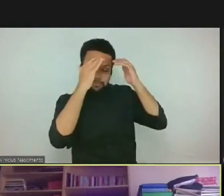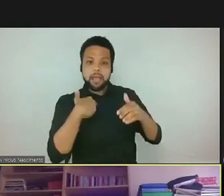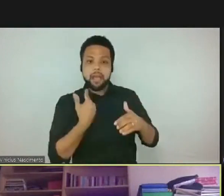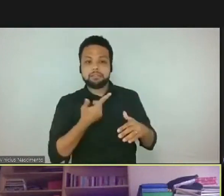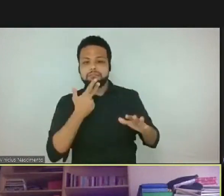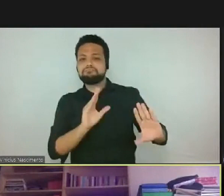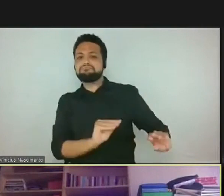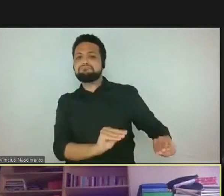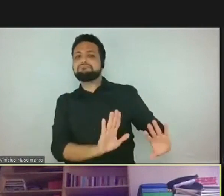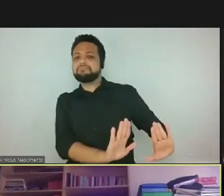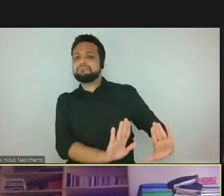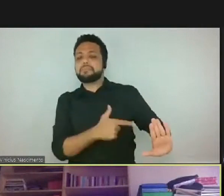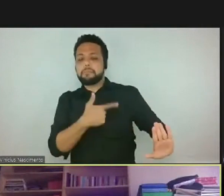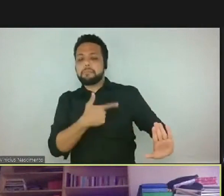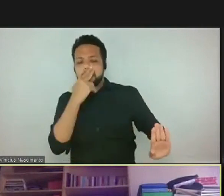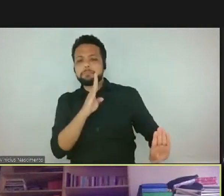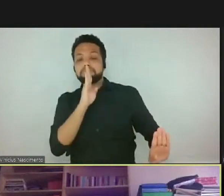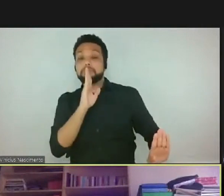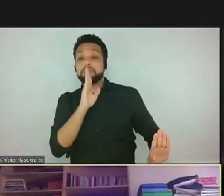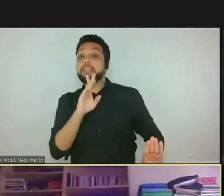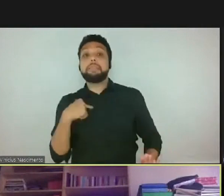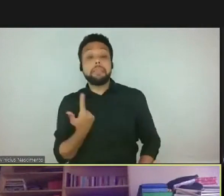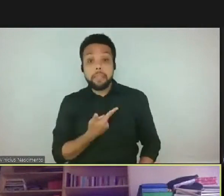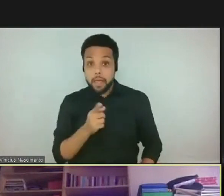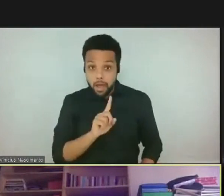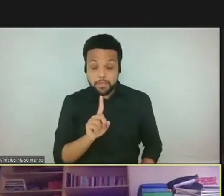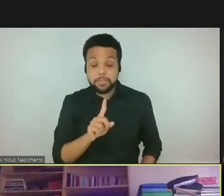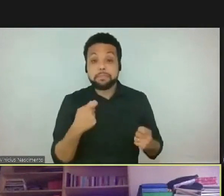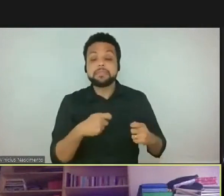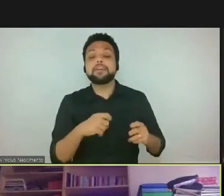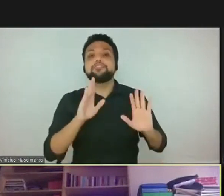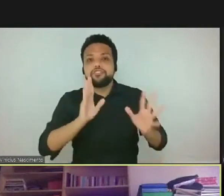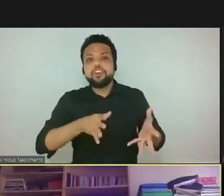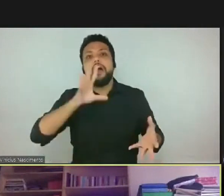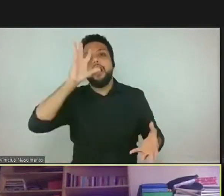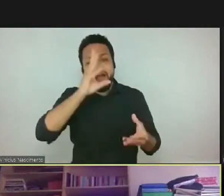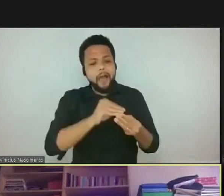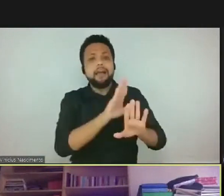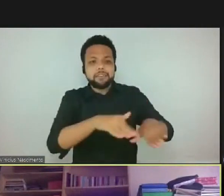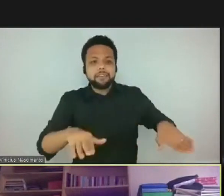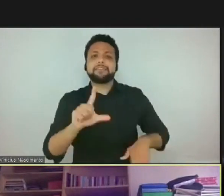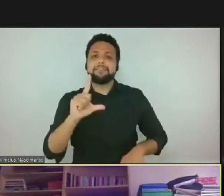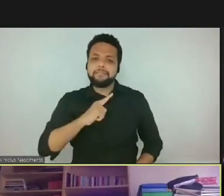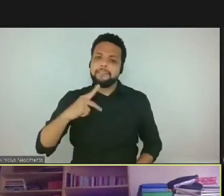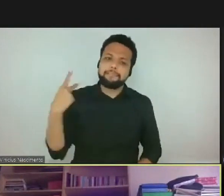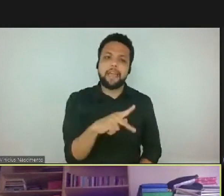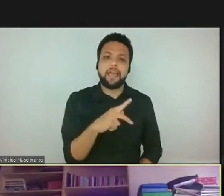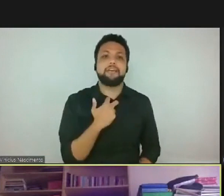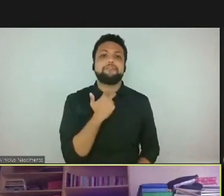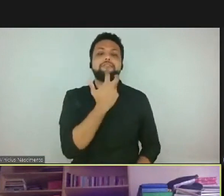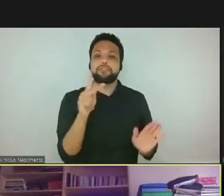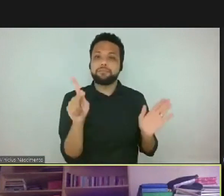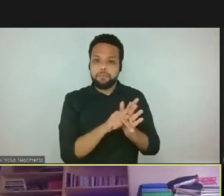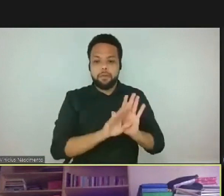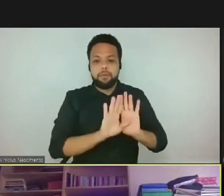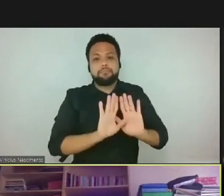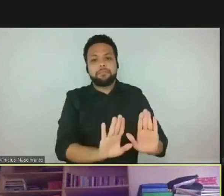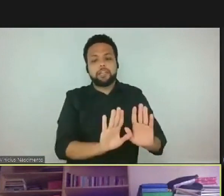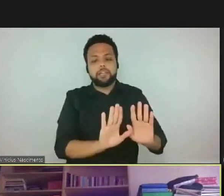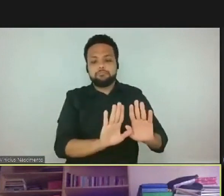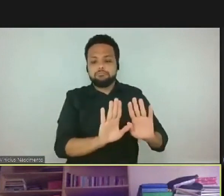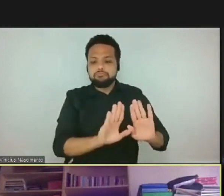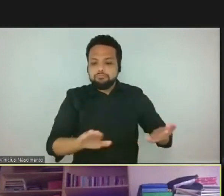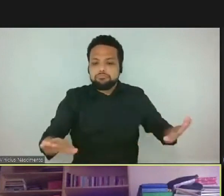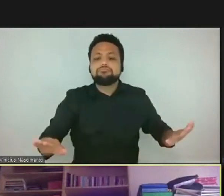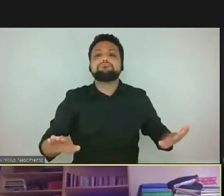que a criança tem voz. Então, a gente já se relaciona com ela como se ela fosse uma